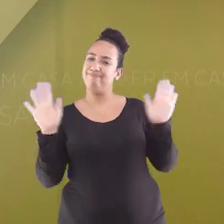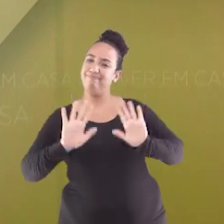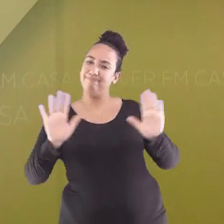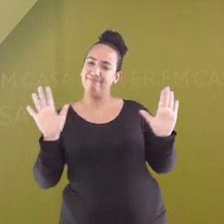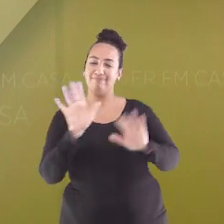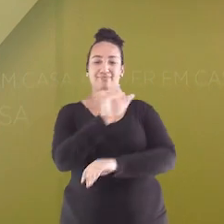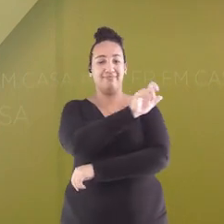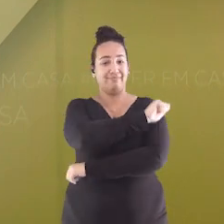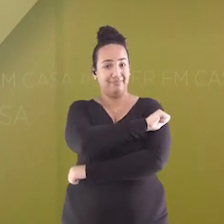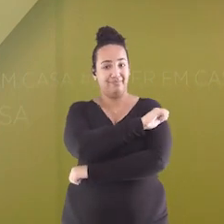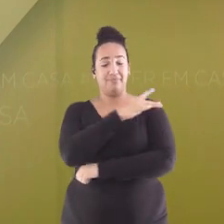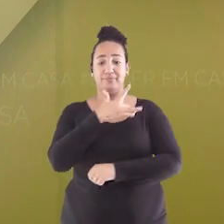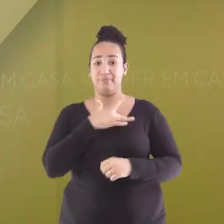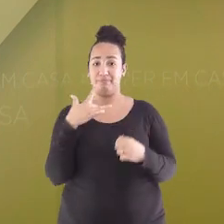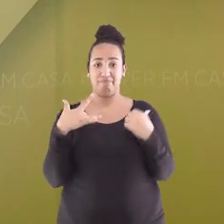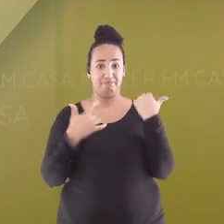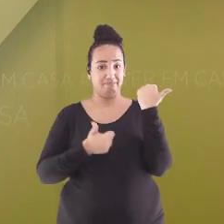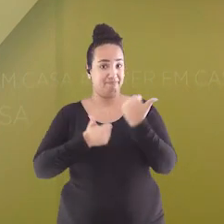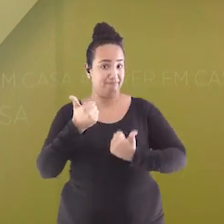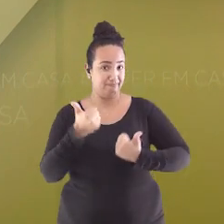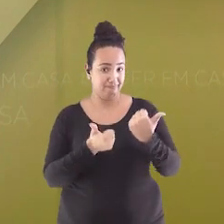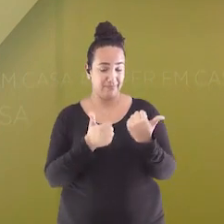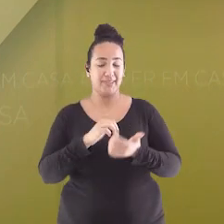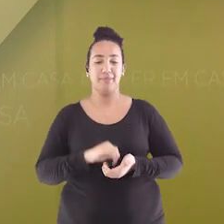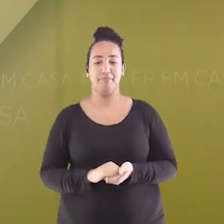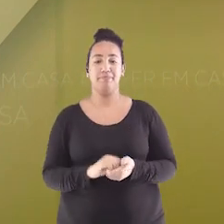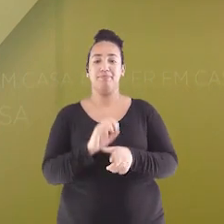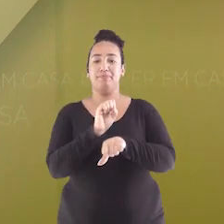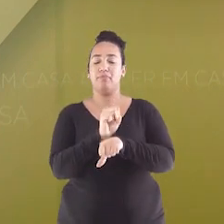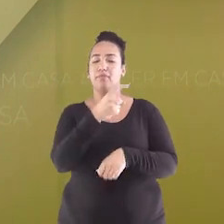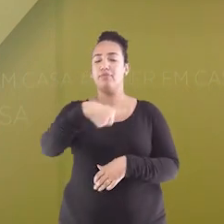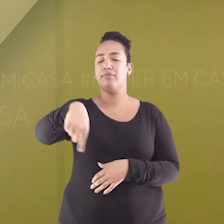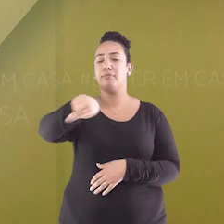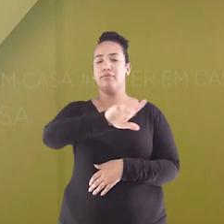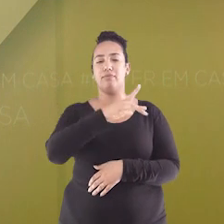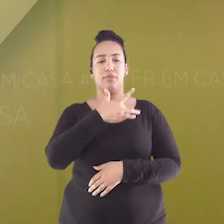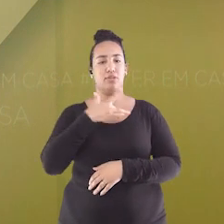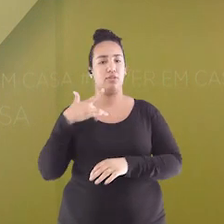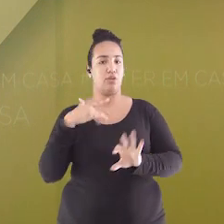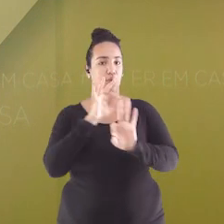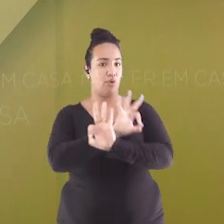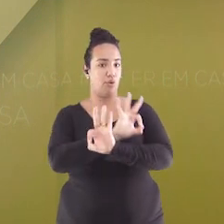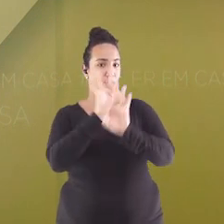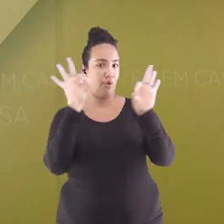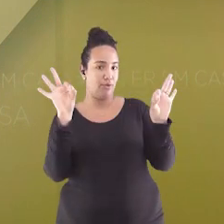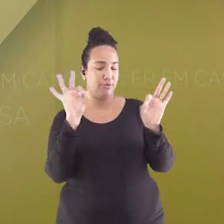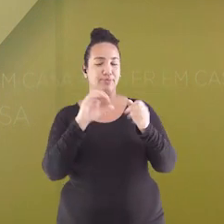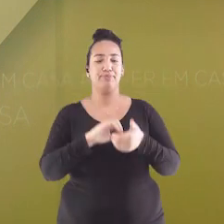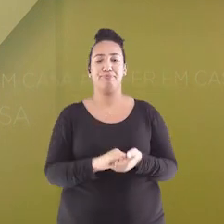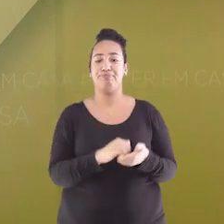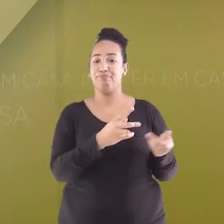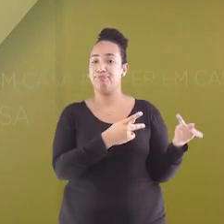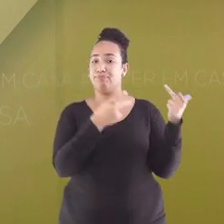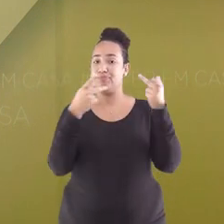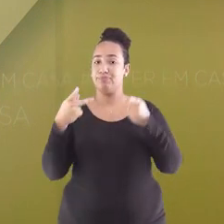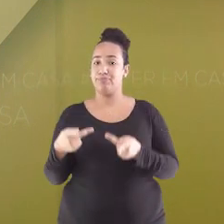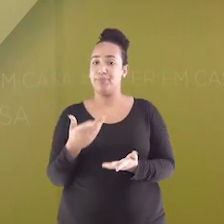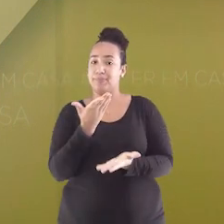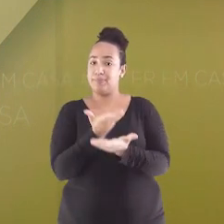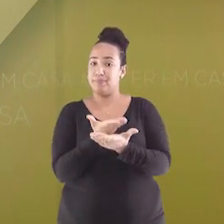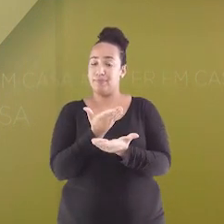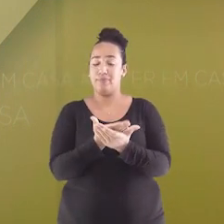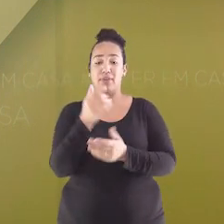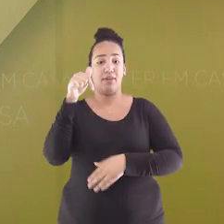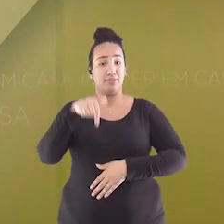Olá, estudantes! Tudo bem com vocês? Espero que vocês estejam bem. Sejam muito bem-vindos a mais uma